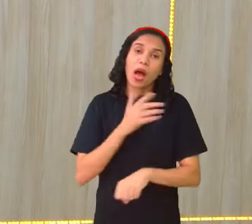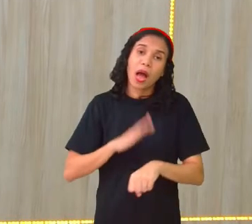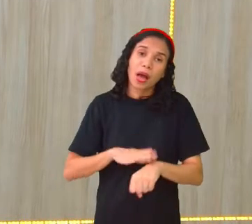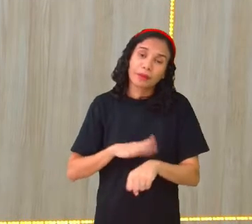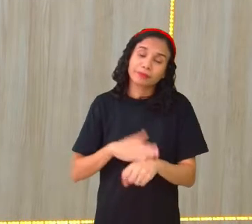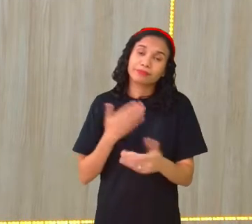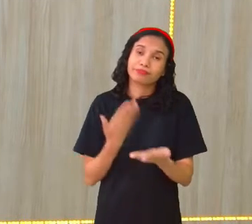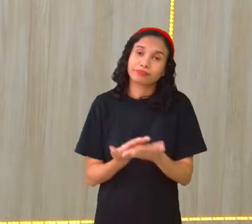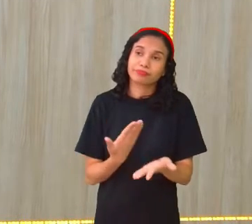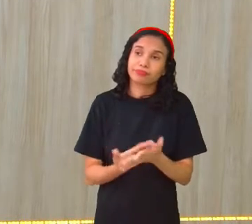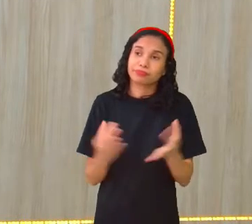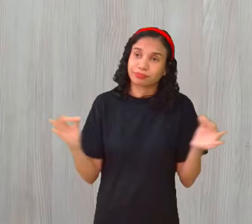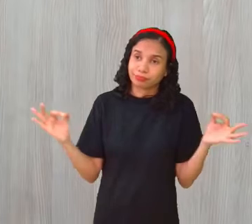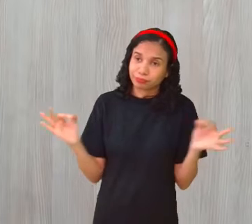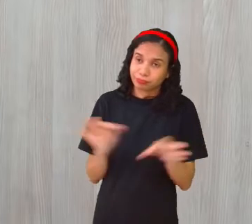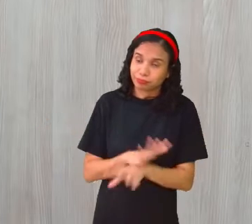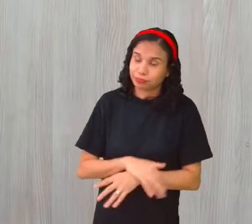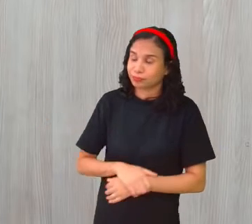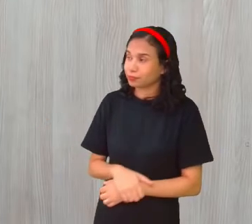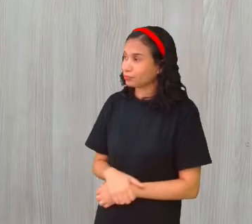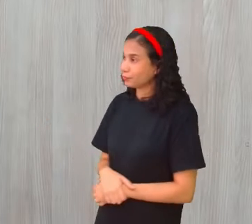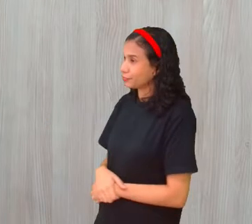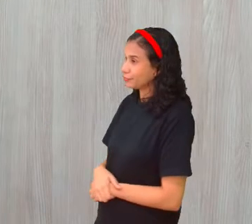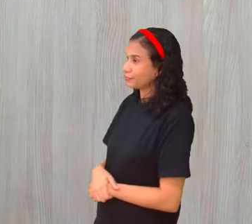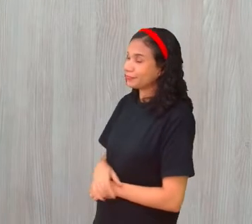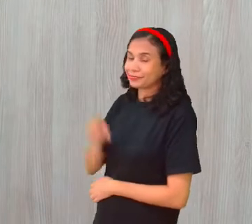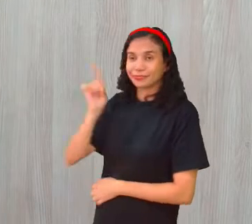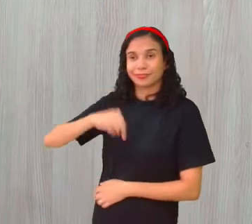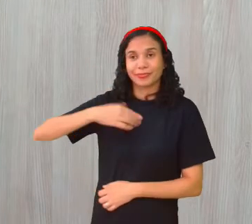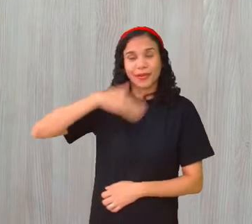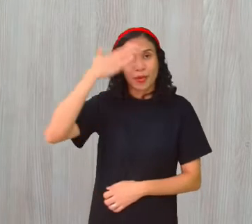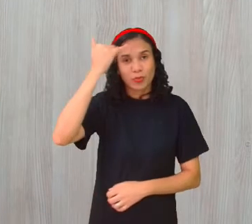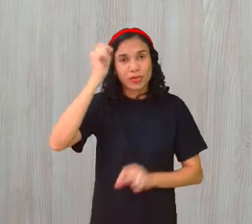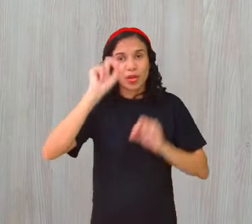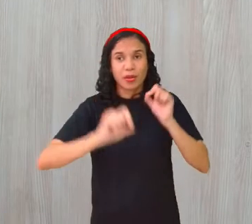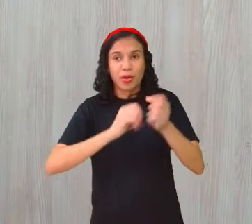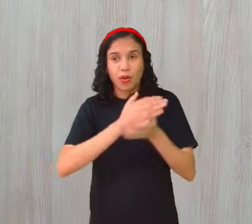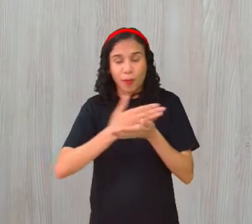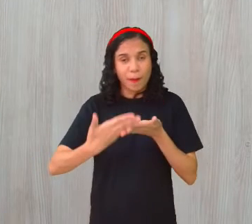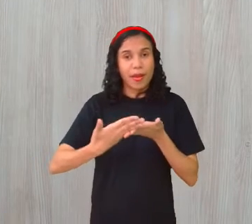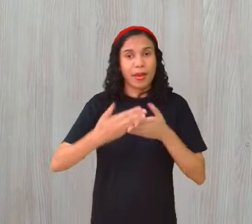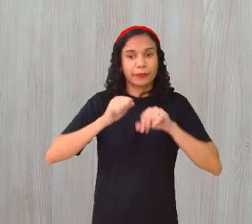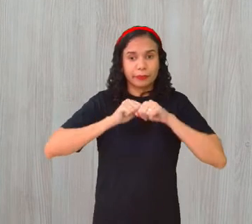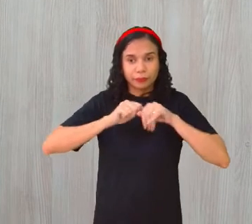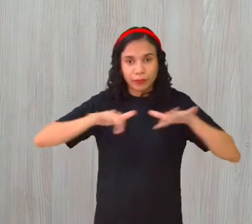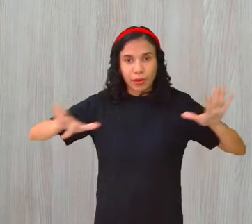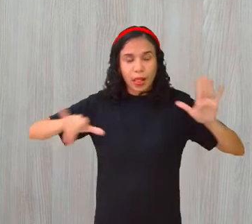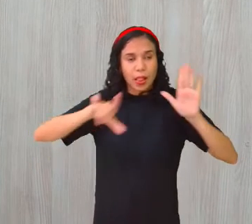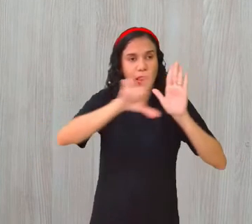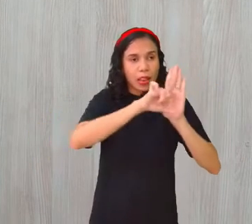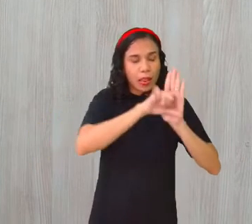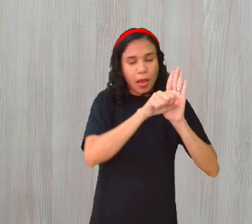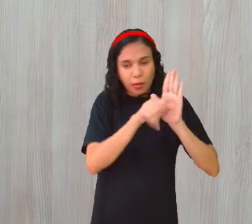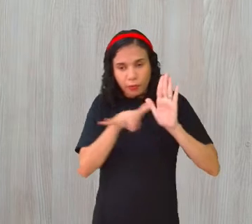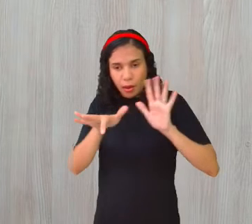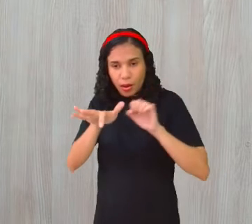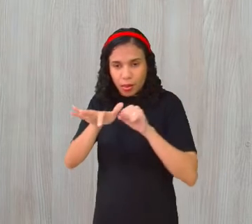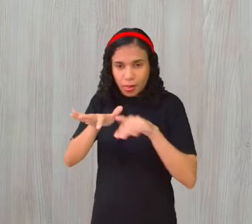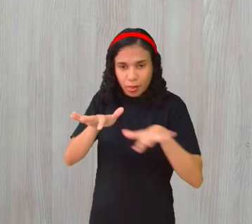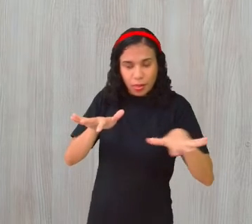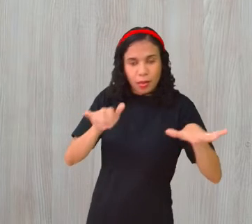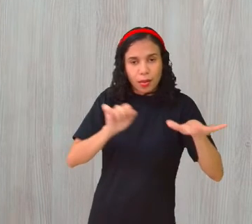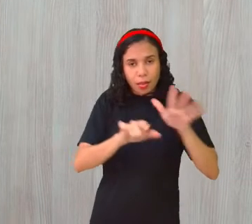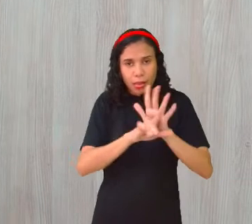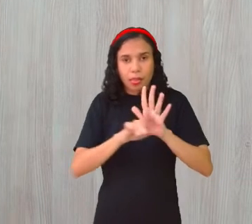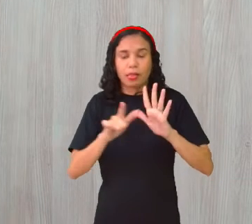fim da aula, professor Gilson. Professora, só sei que a partir daí já se ramificam outras leis, né? Tem a lei do